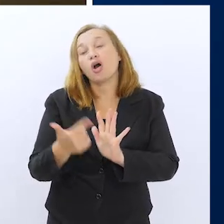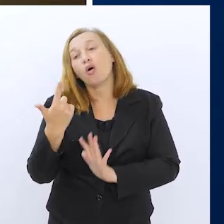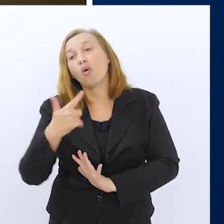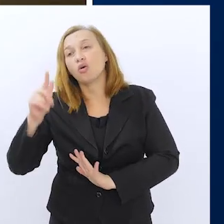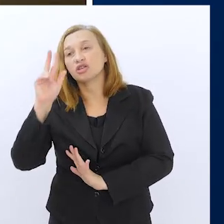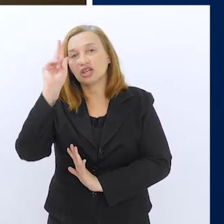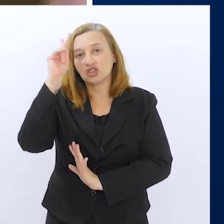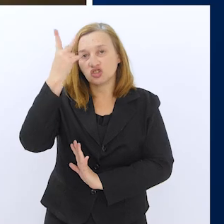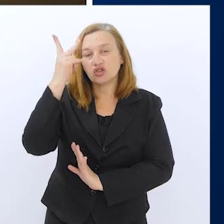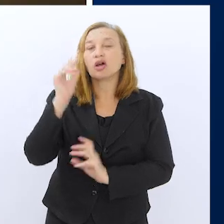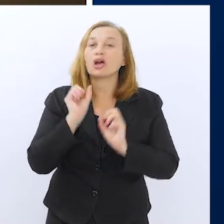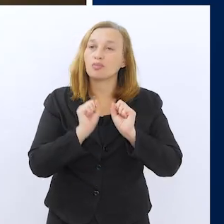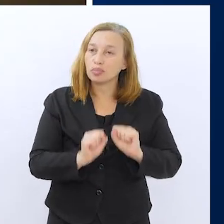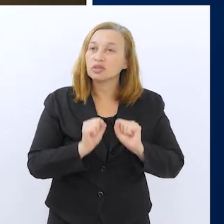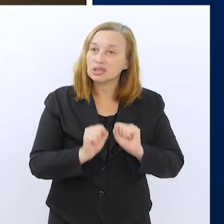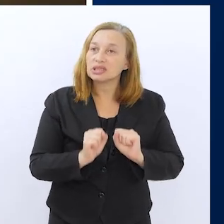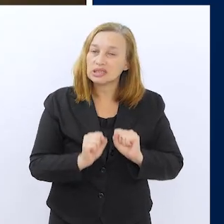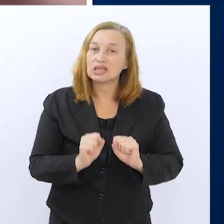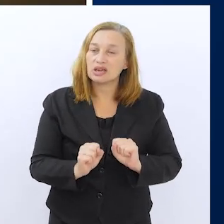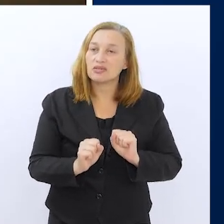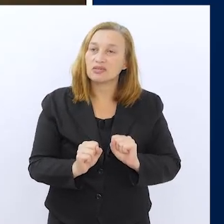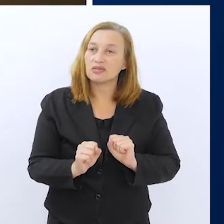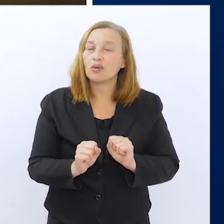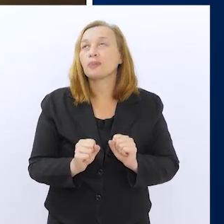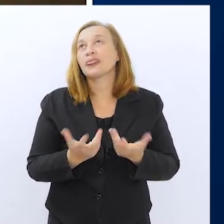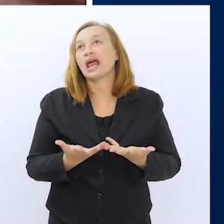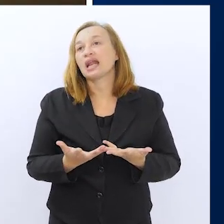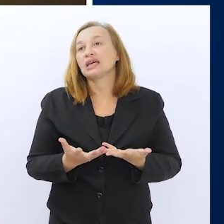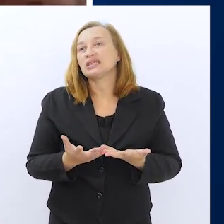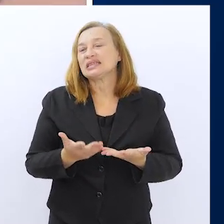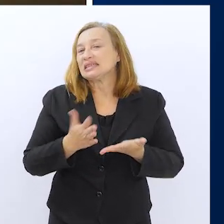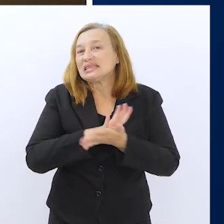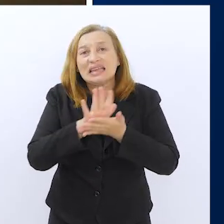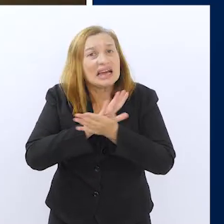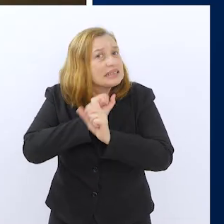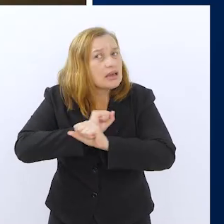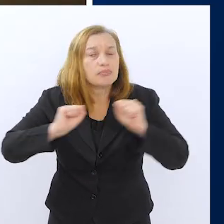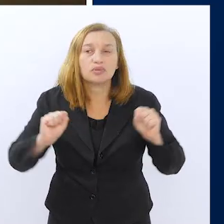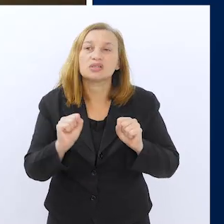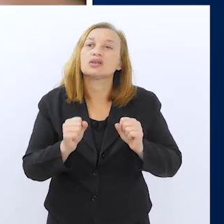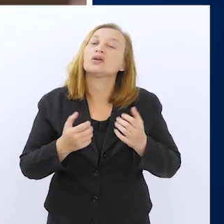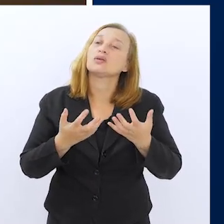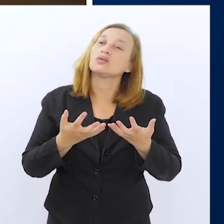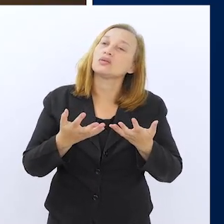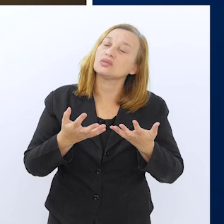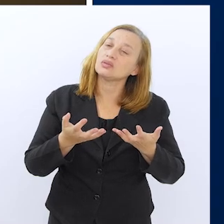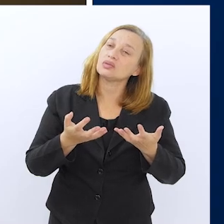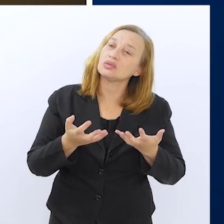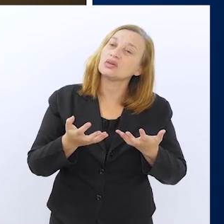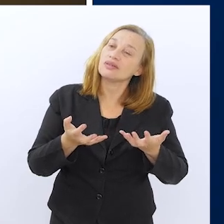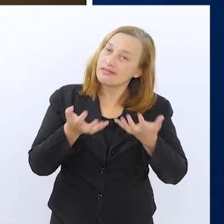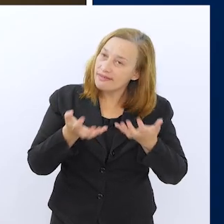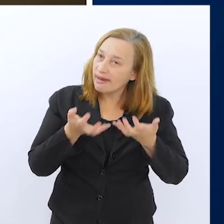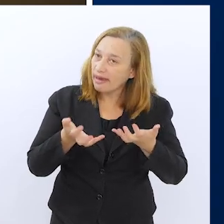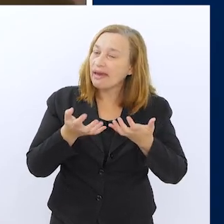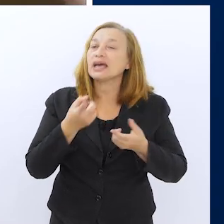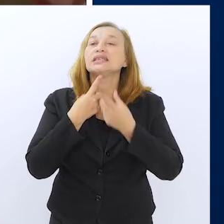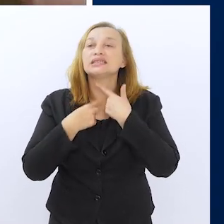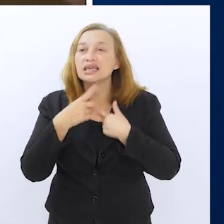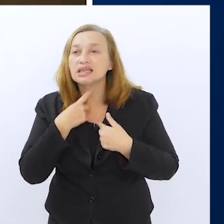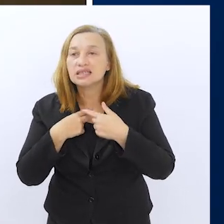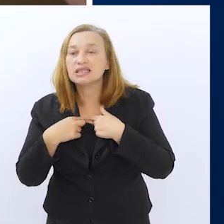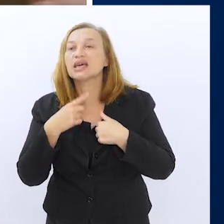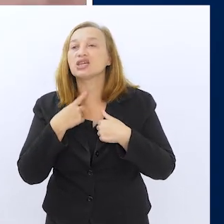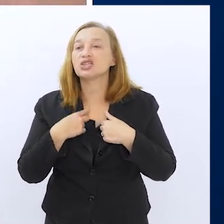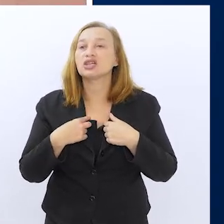uma outra história, um outro cenário, mas que é possível, em que, assim, nada é impossível quando a gente se trata de